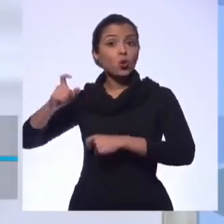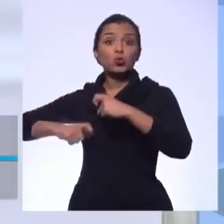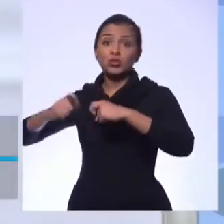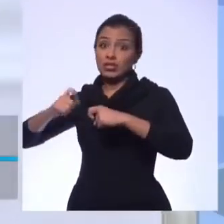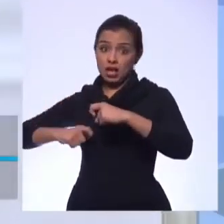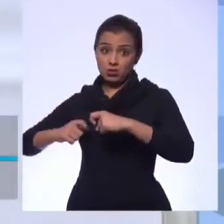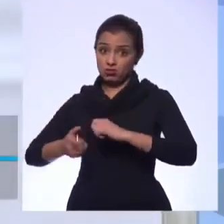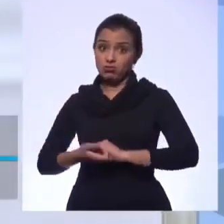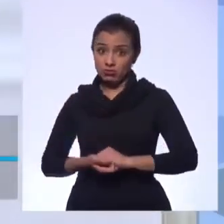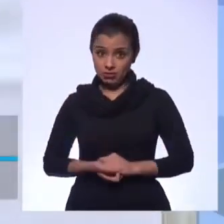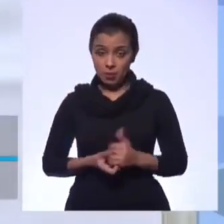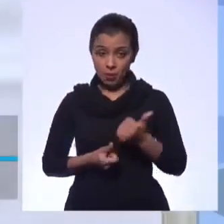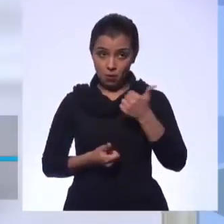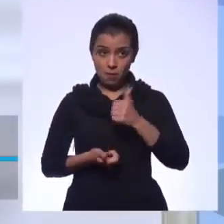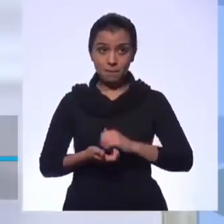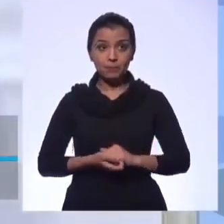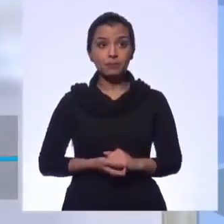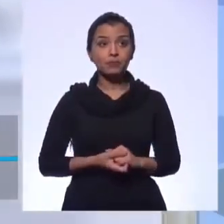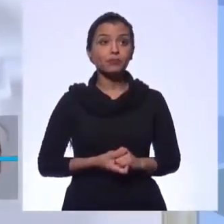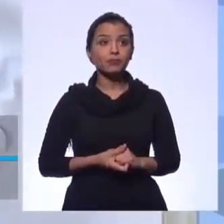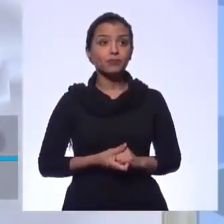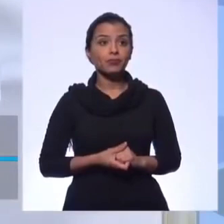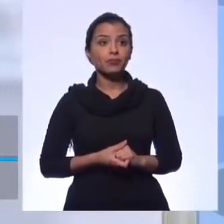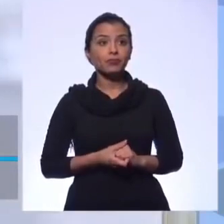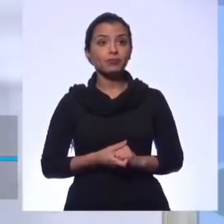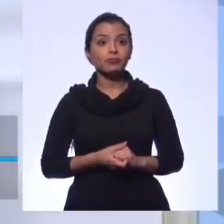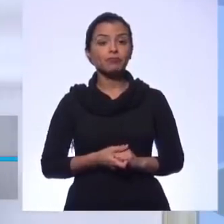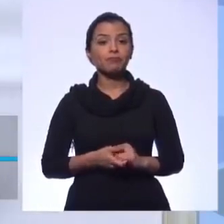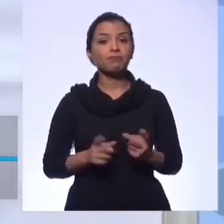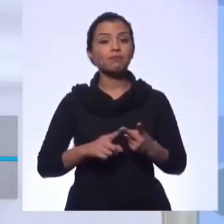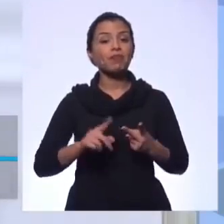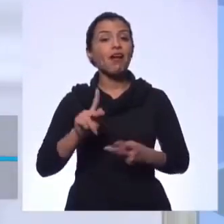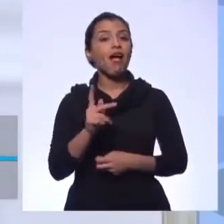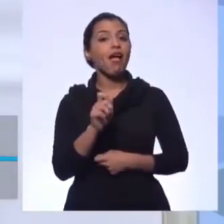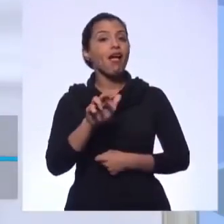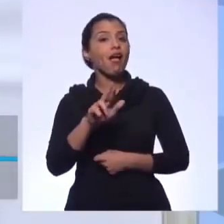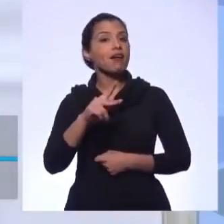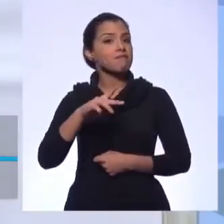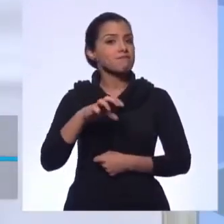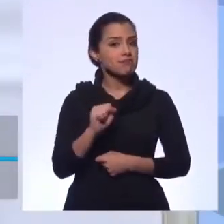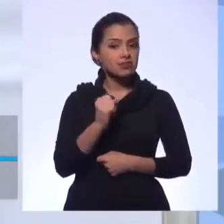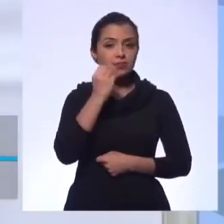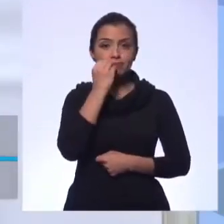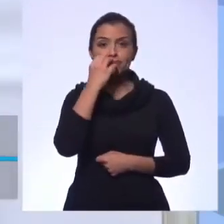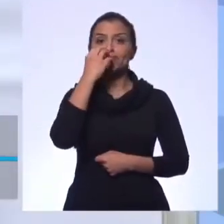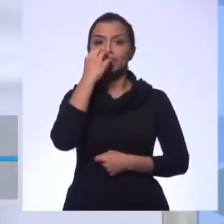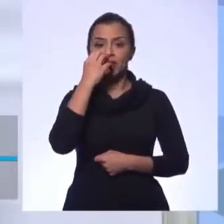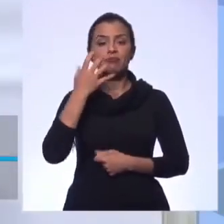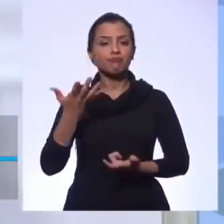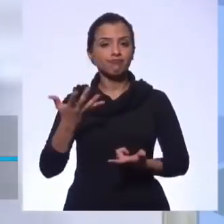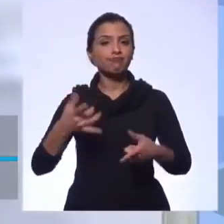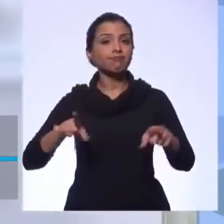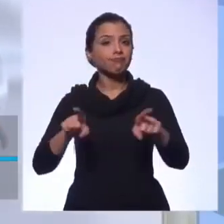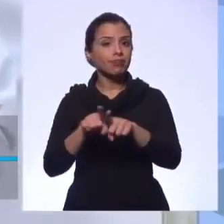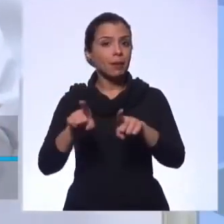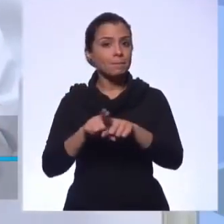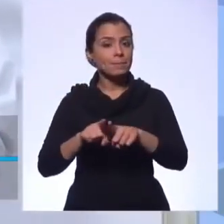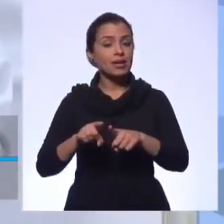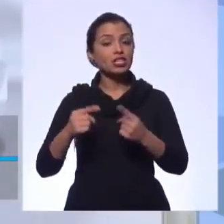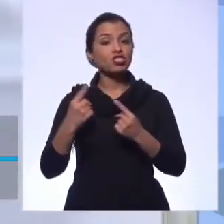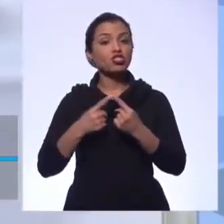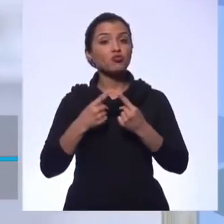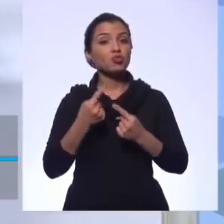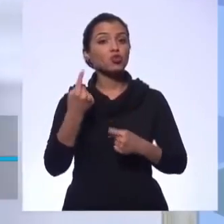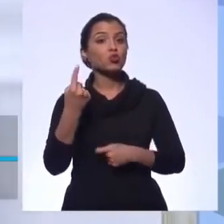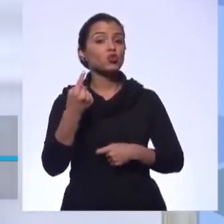também. Tá bom? Bom, a herpes. Né? Então a herpes, ó, que é do tipo 1, vai ser o